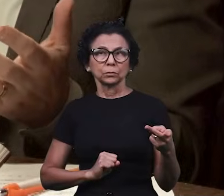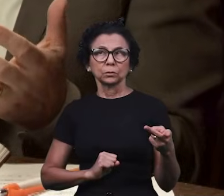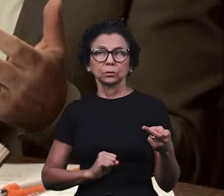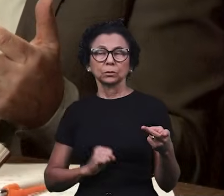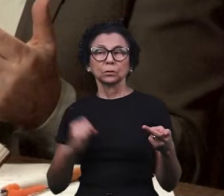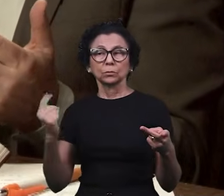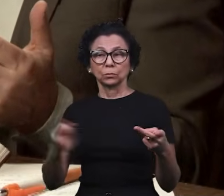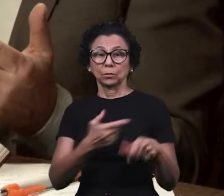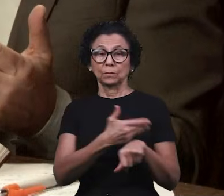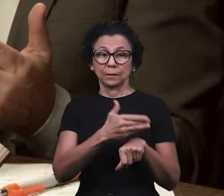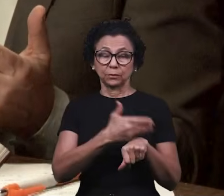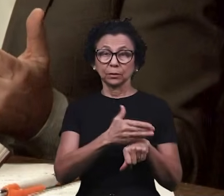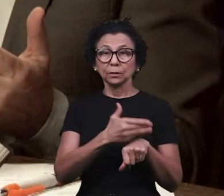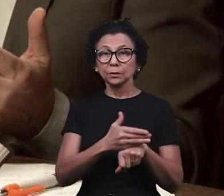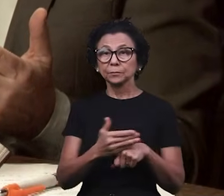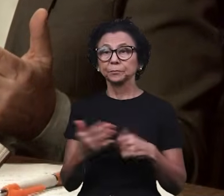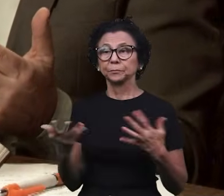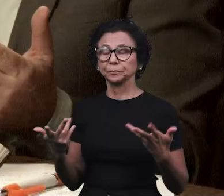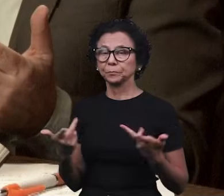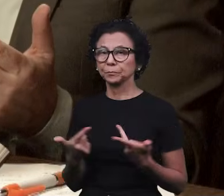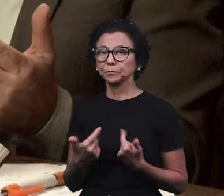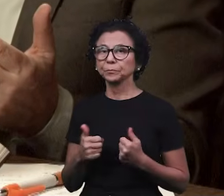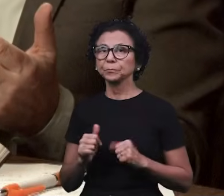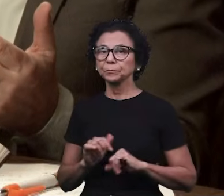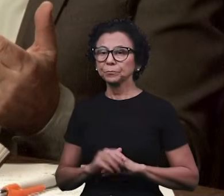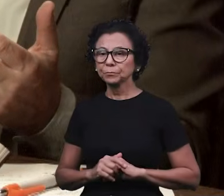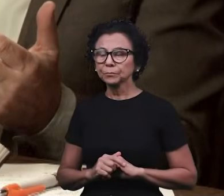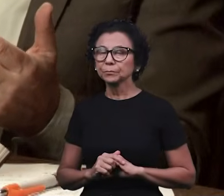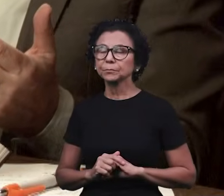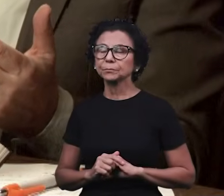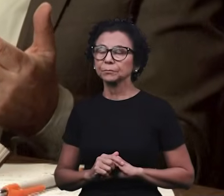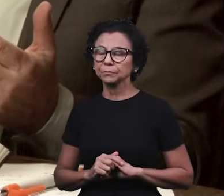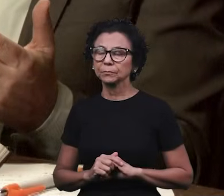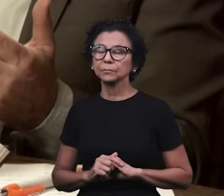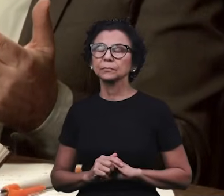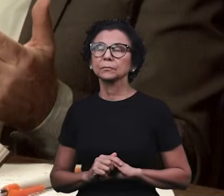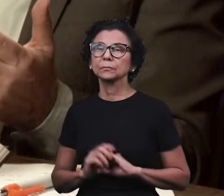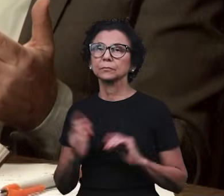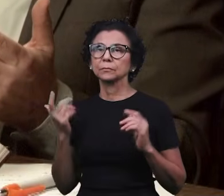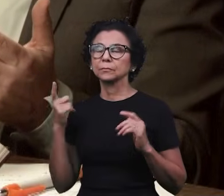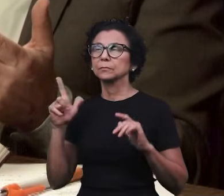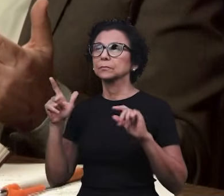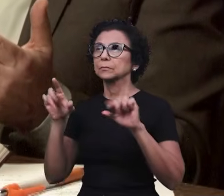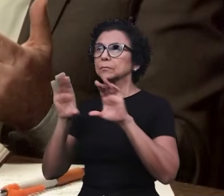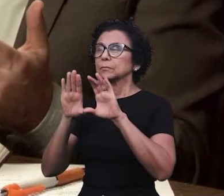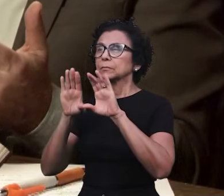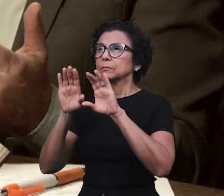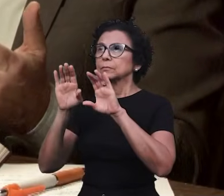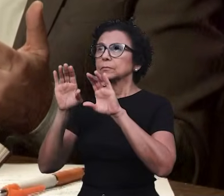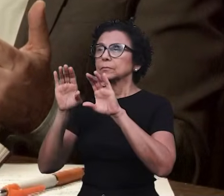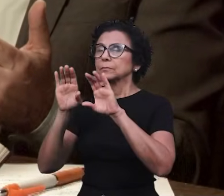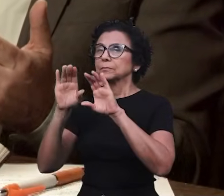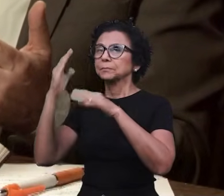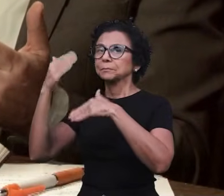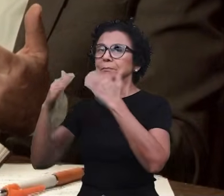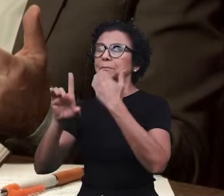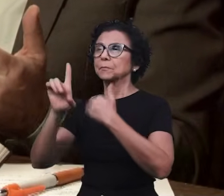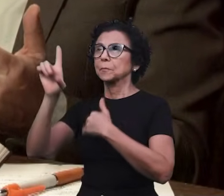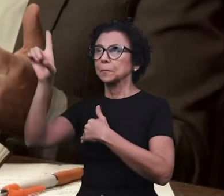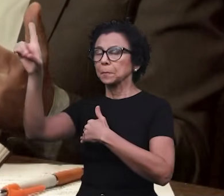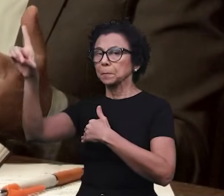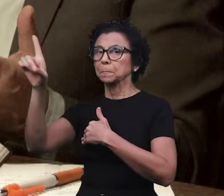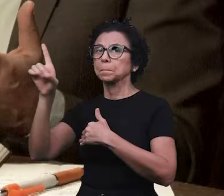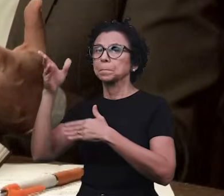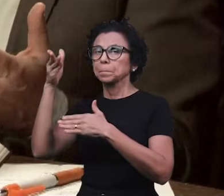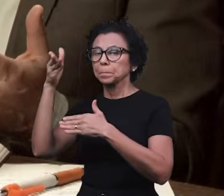é maravilhoso. Por quê? Porque é através dele que nós vamos entrar na presença de Deus. Poder realizar a obra